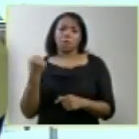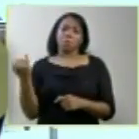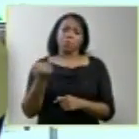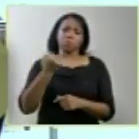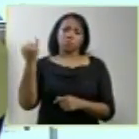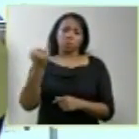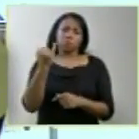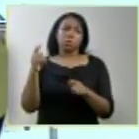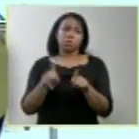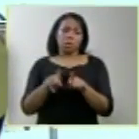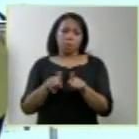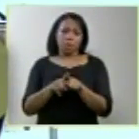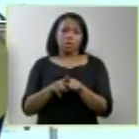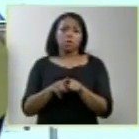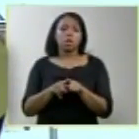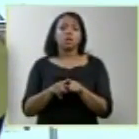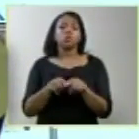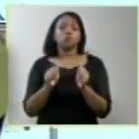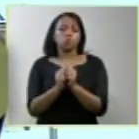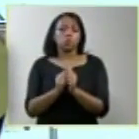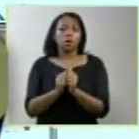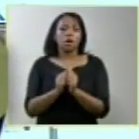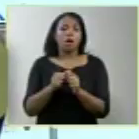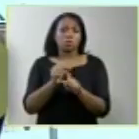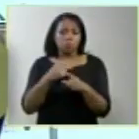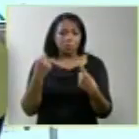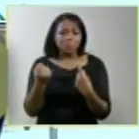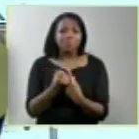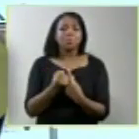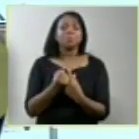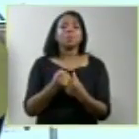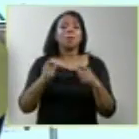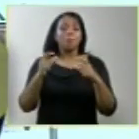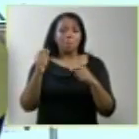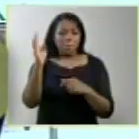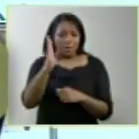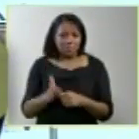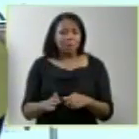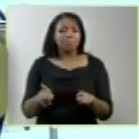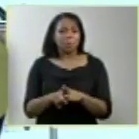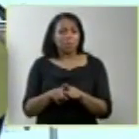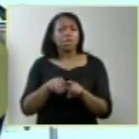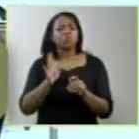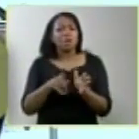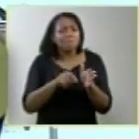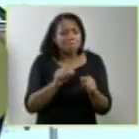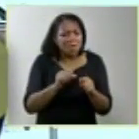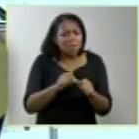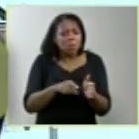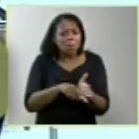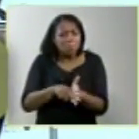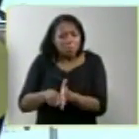um dos membros da Sociedade Brasileira de Genética Médica, a doutora Denise Norato, que analisou